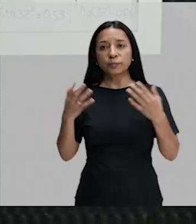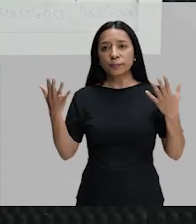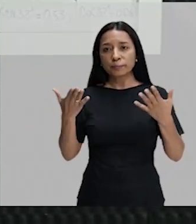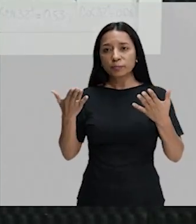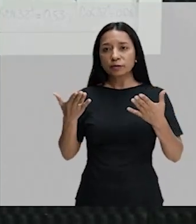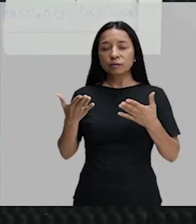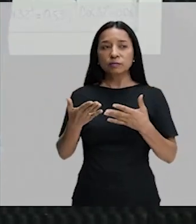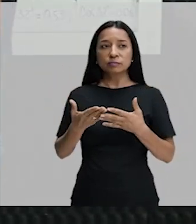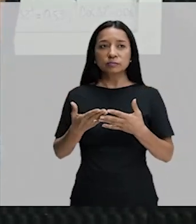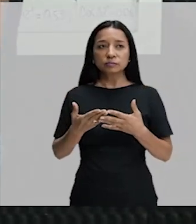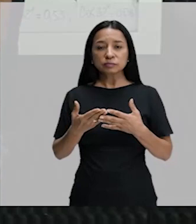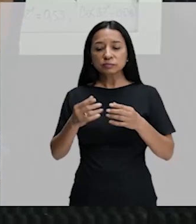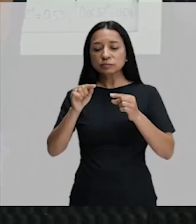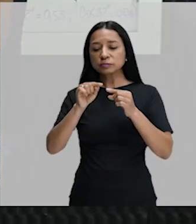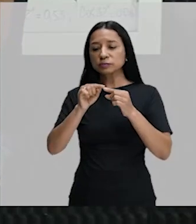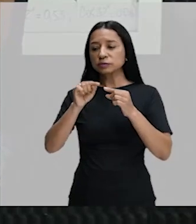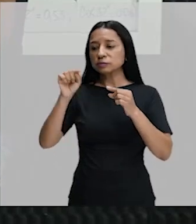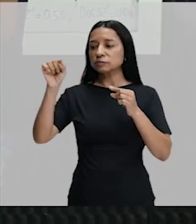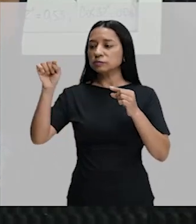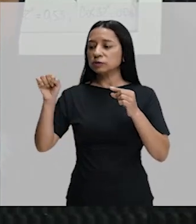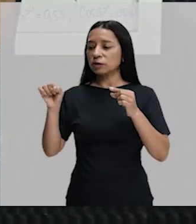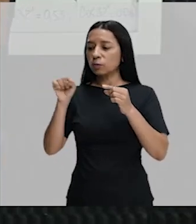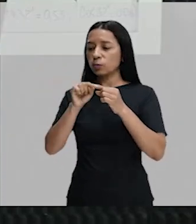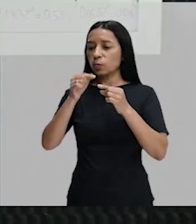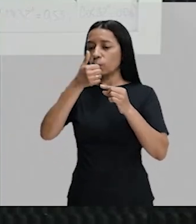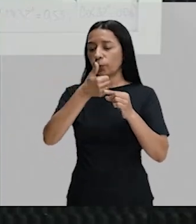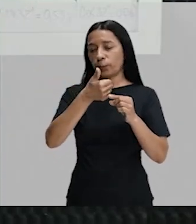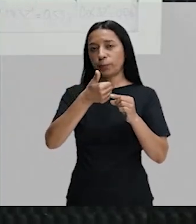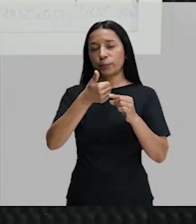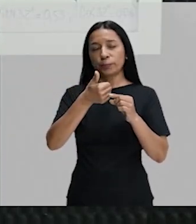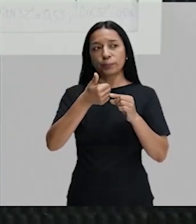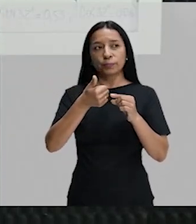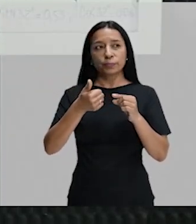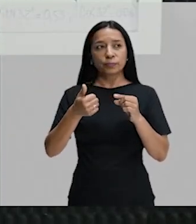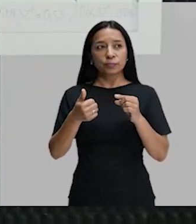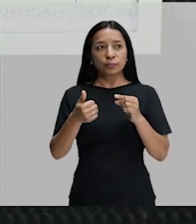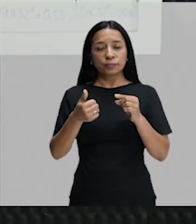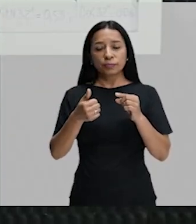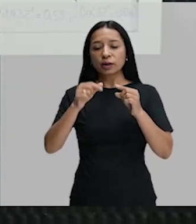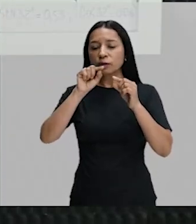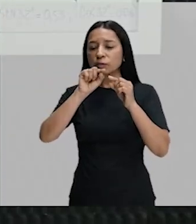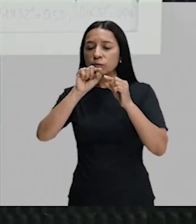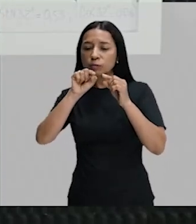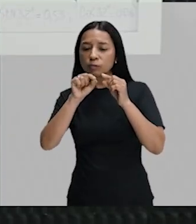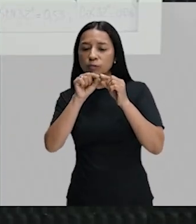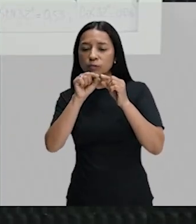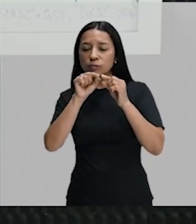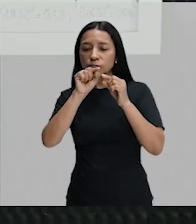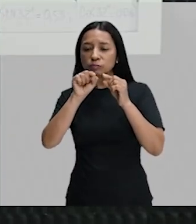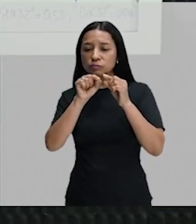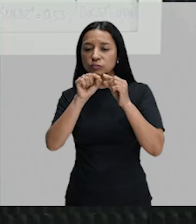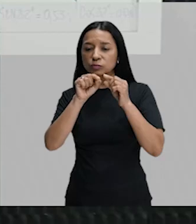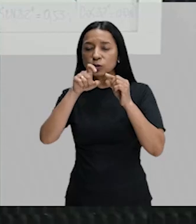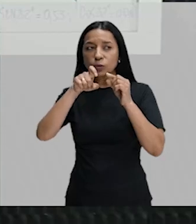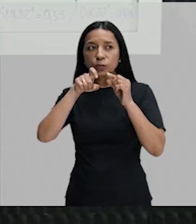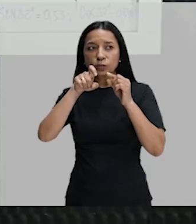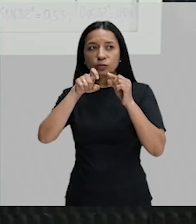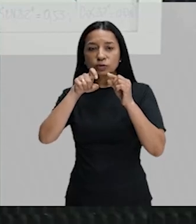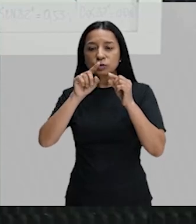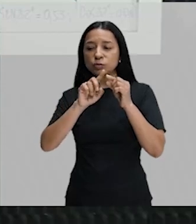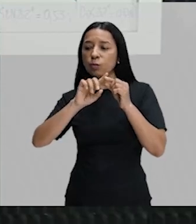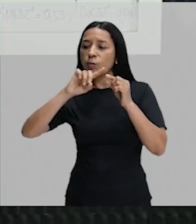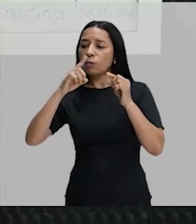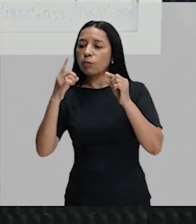No triângulo 1, vou dividir aqui o cateto oposto pela hipotenusa. O ângulo de referência é esse x, né? Então o oposto